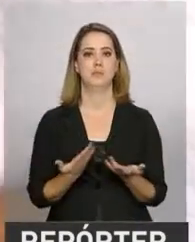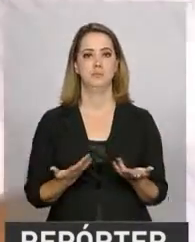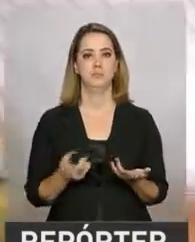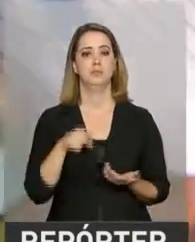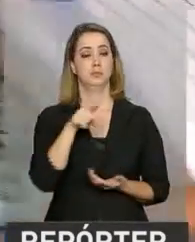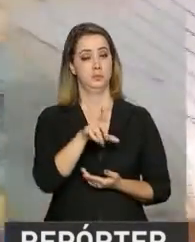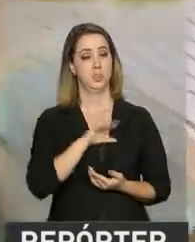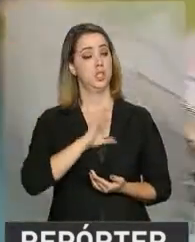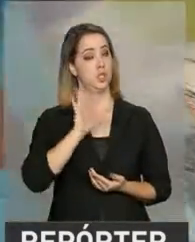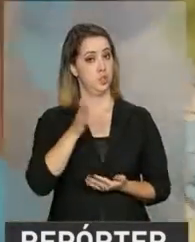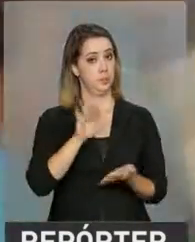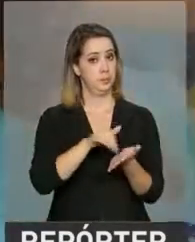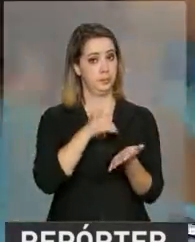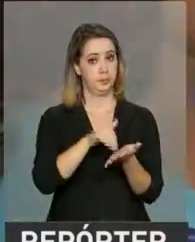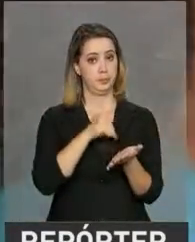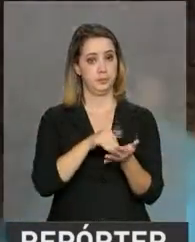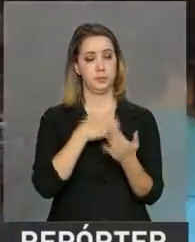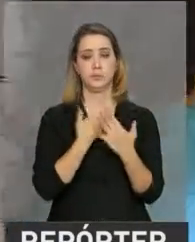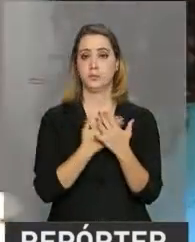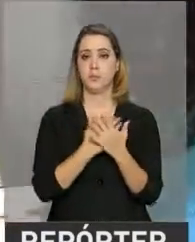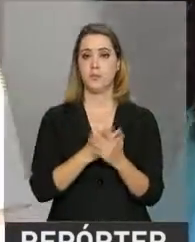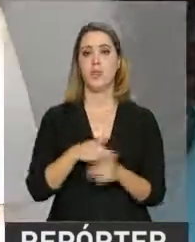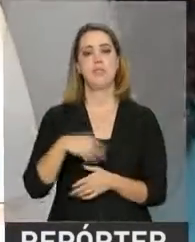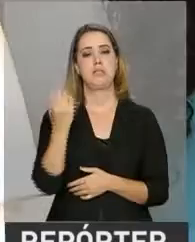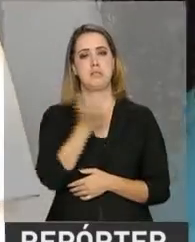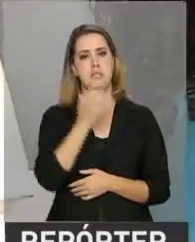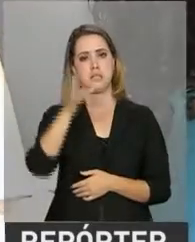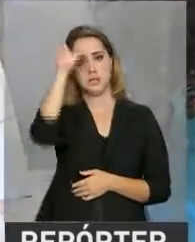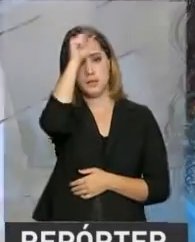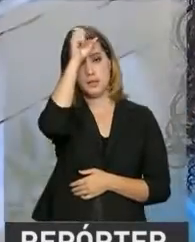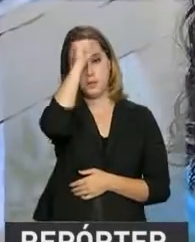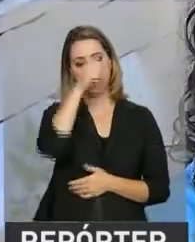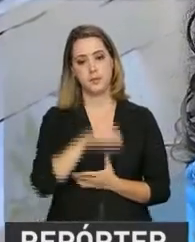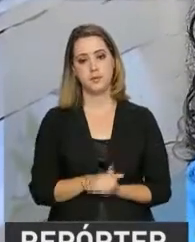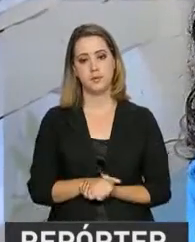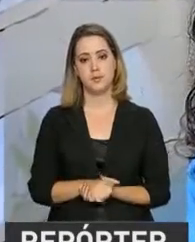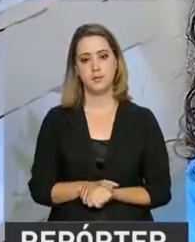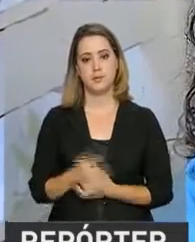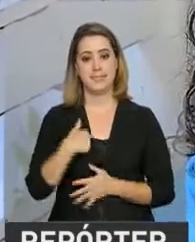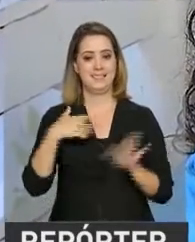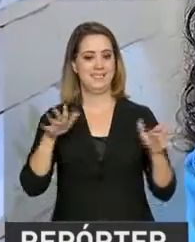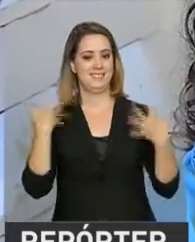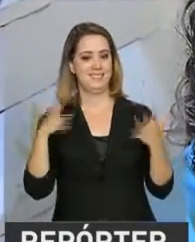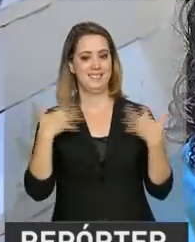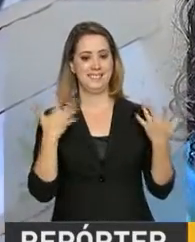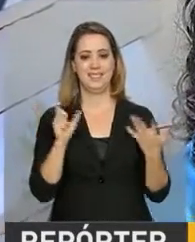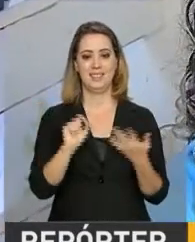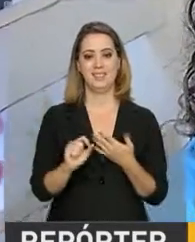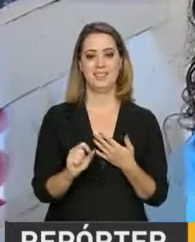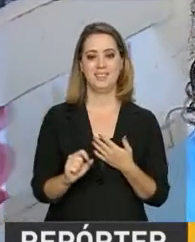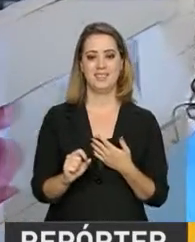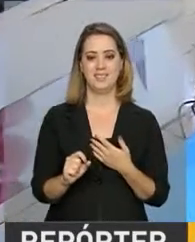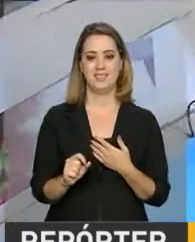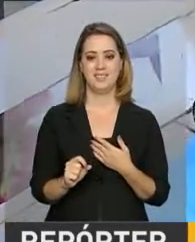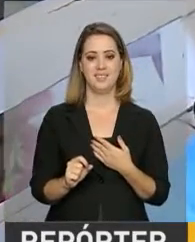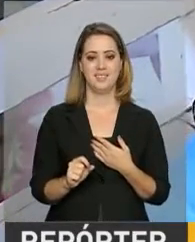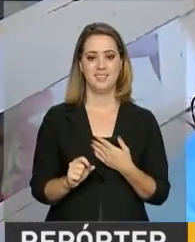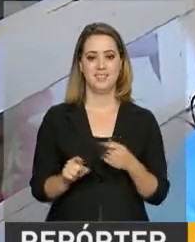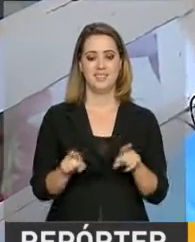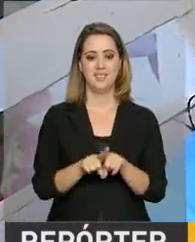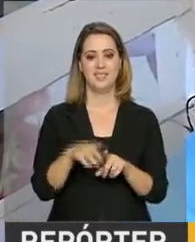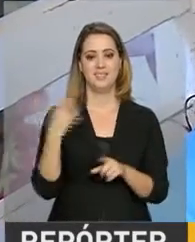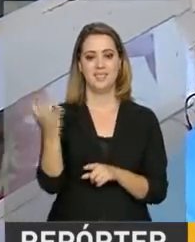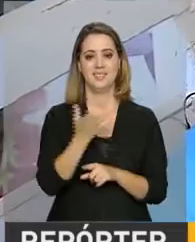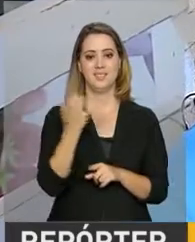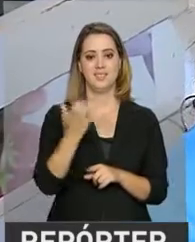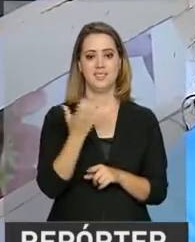está matriculada na escola e não vê a hora de aprender coisas novas. Estou muito animada. E eu quero